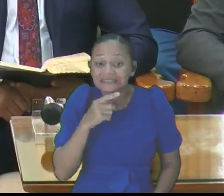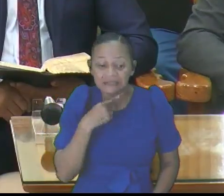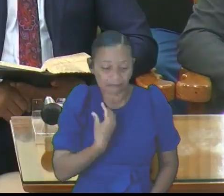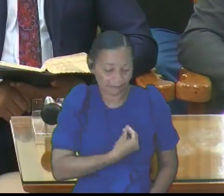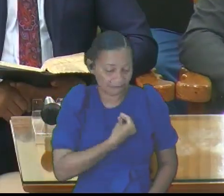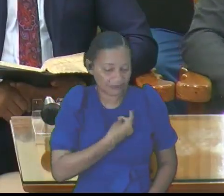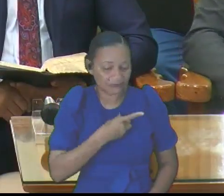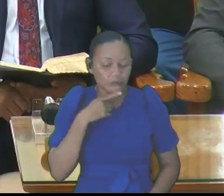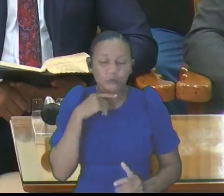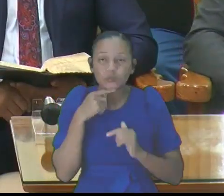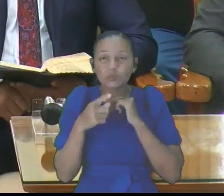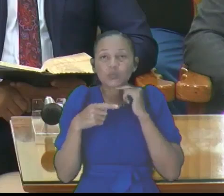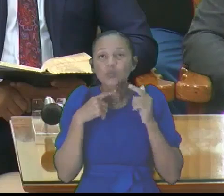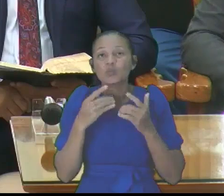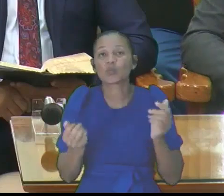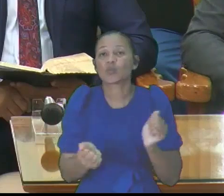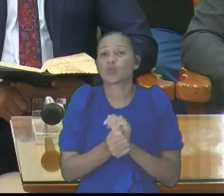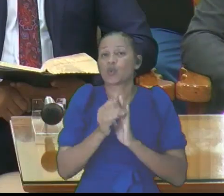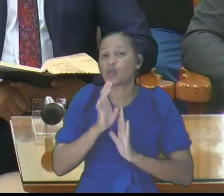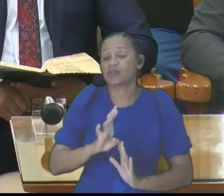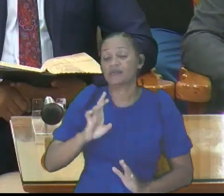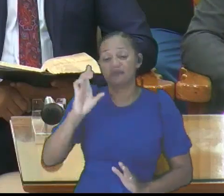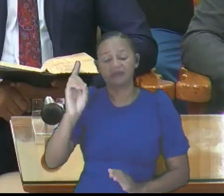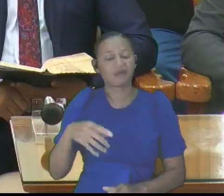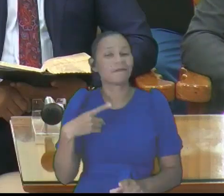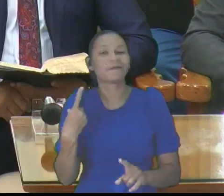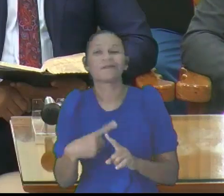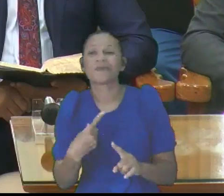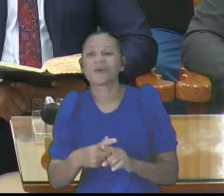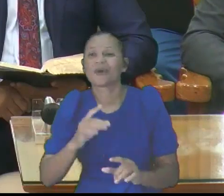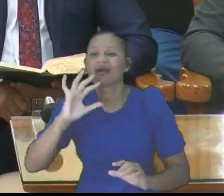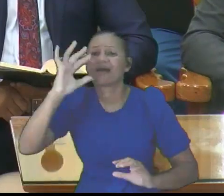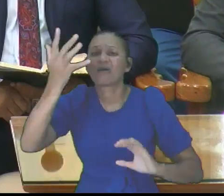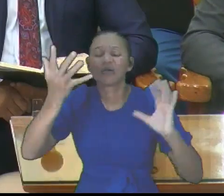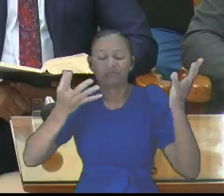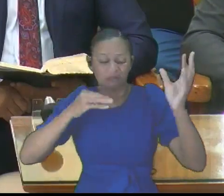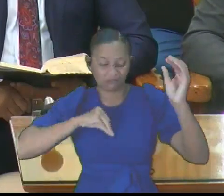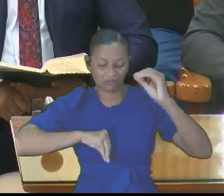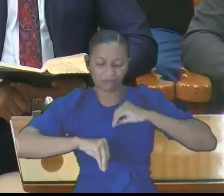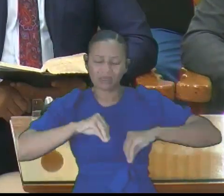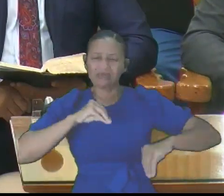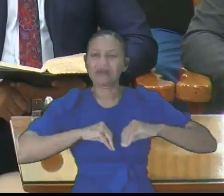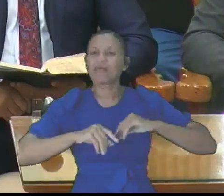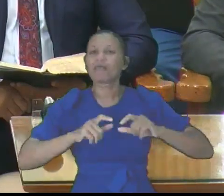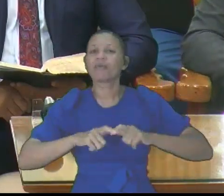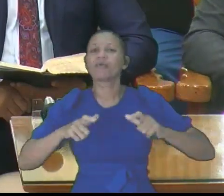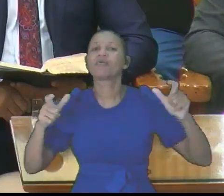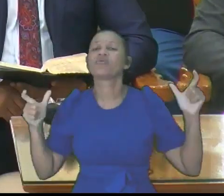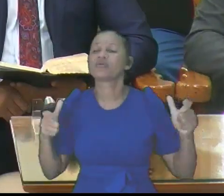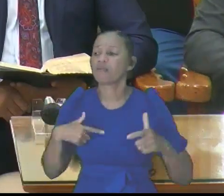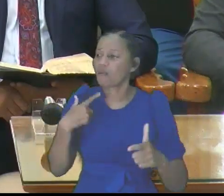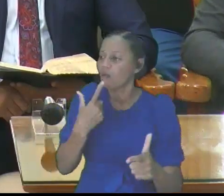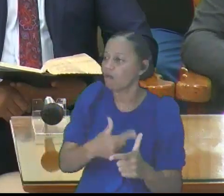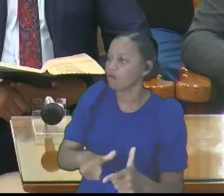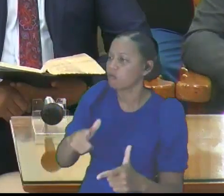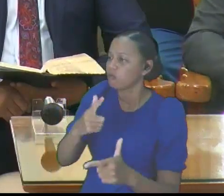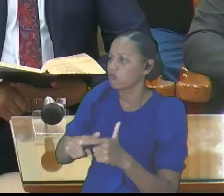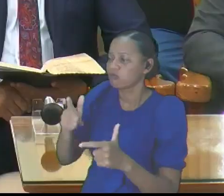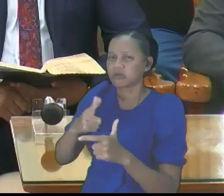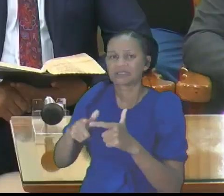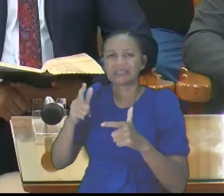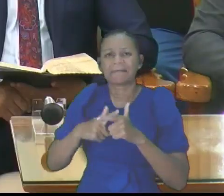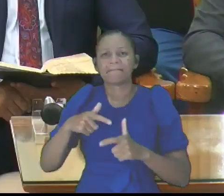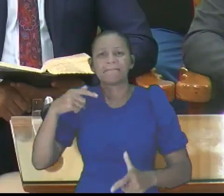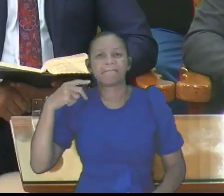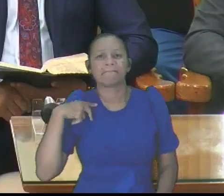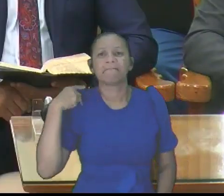vida. Glória a Deus. Por que é que está havendo tanta depressão hoje? Por que tantos problemas psíquicos? Por